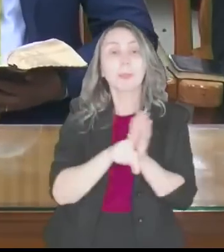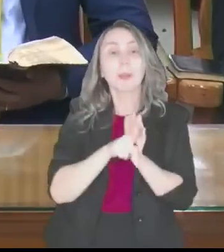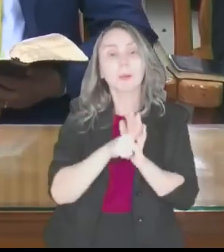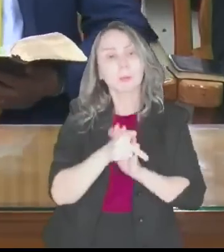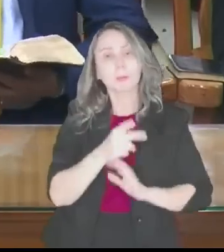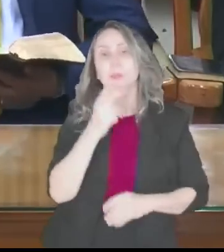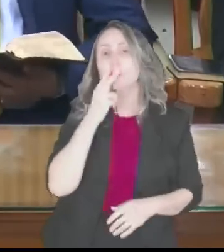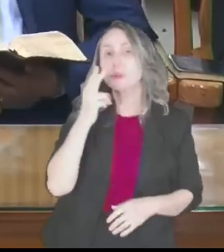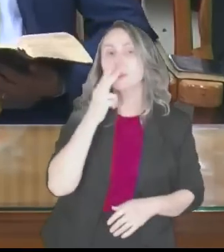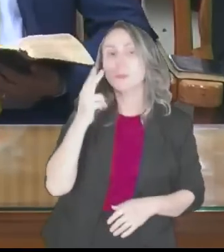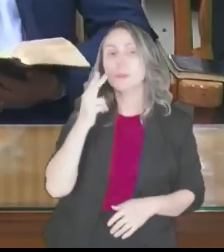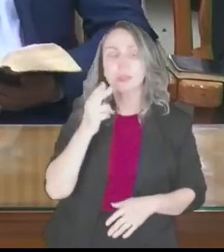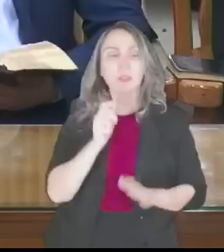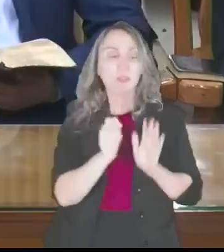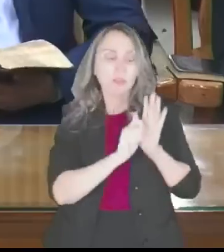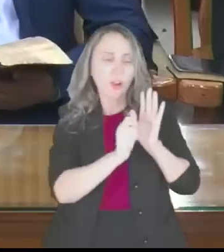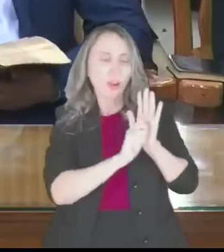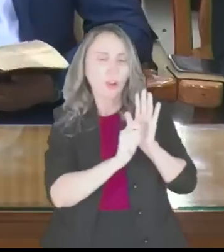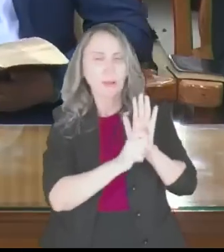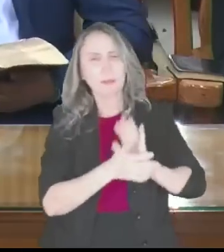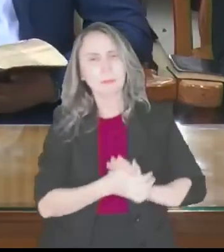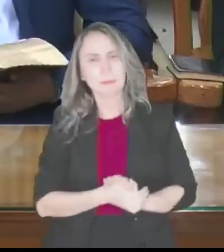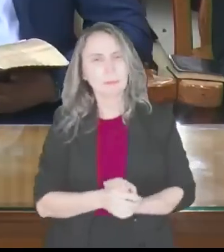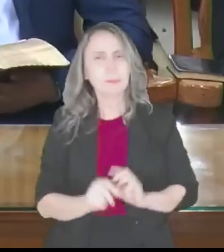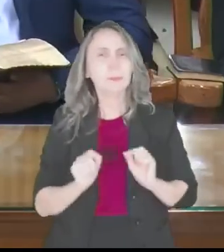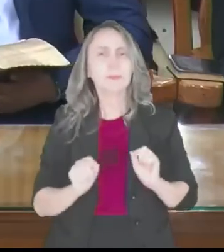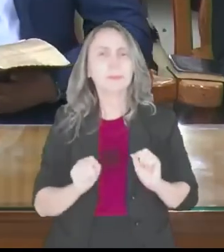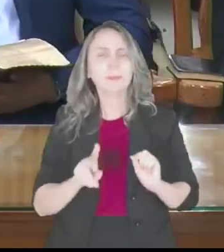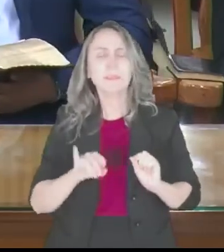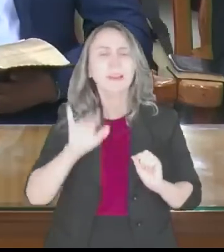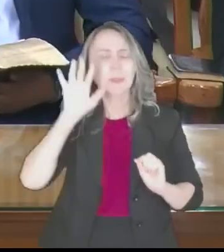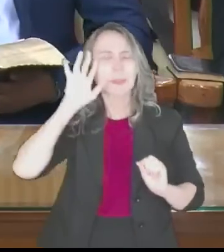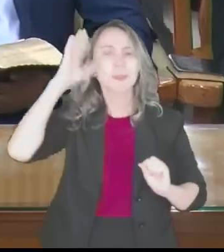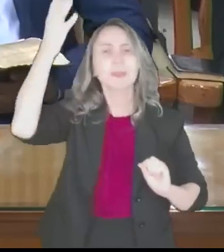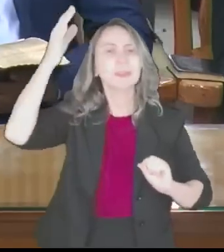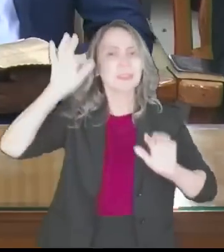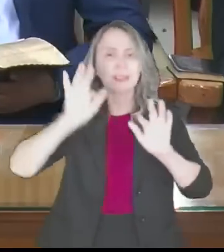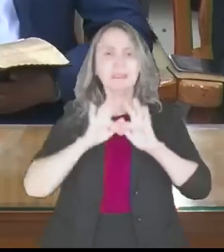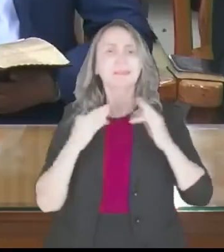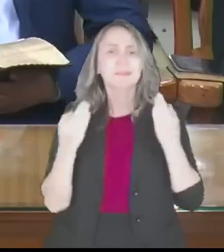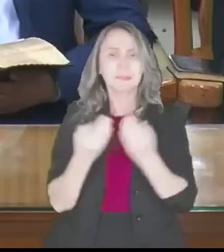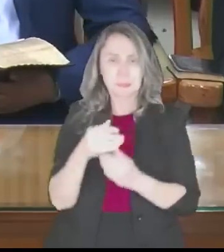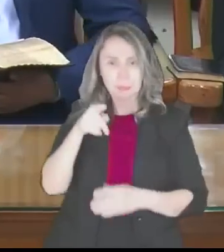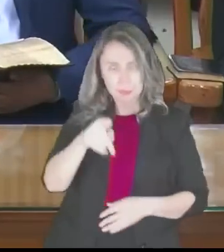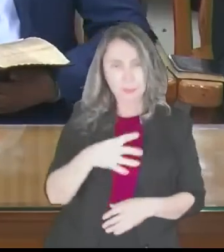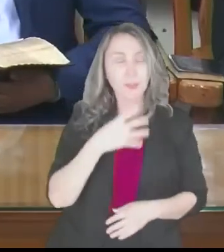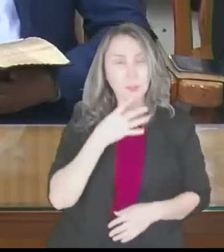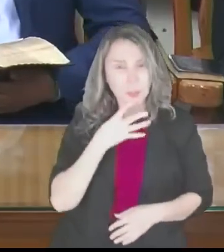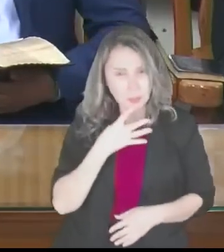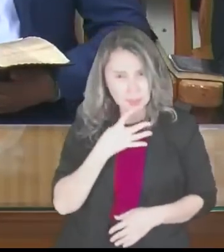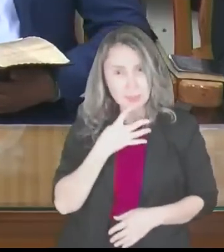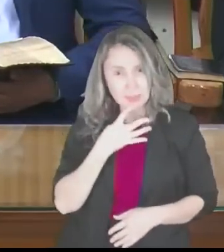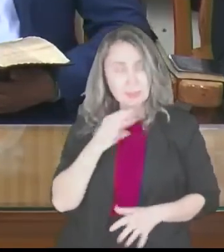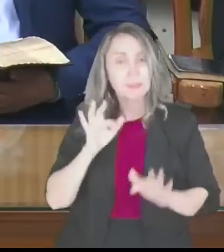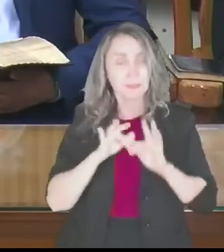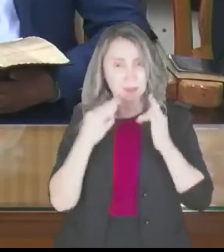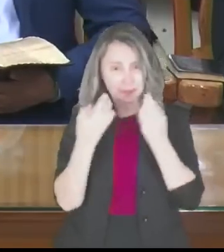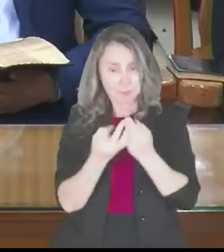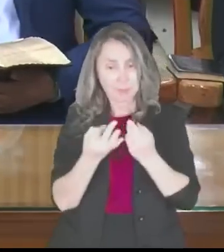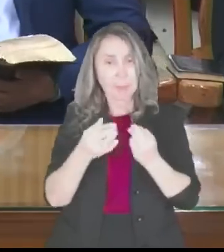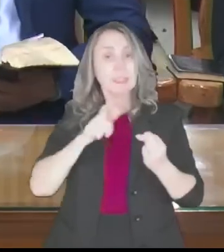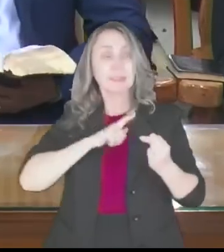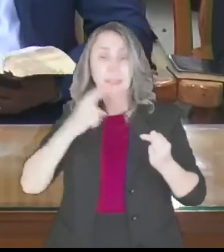O que é que vai acontecer com as famílias? Alguém conhece alguma família que sofre com filhos drogados? Tem alguém que conhece alguma família que